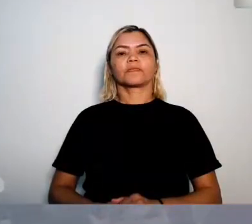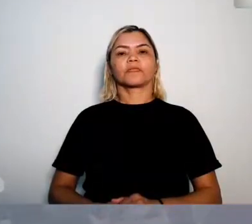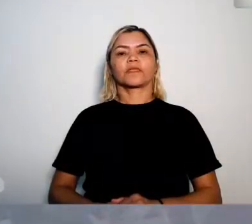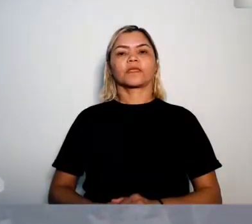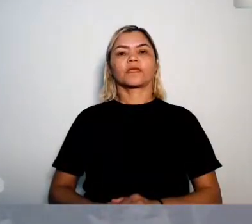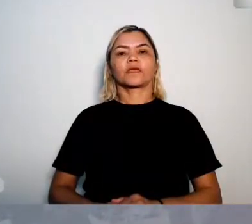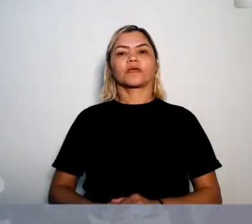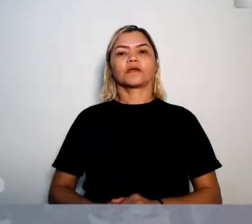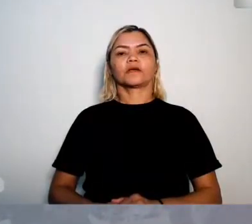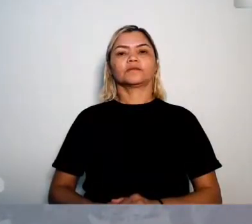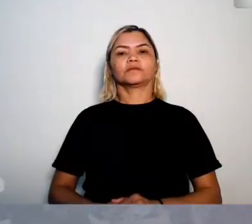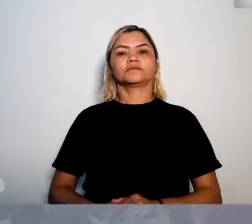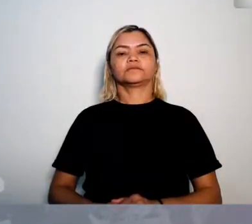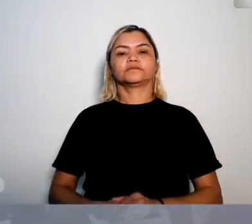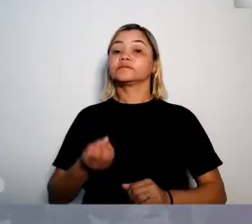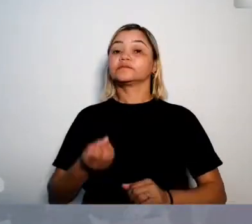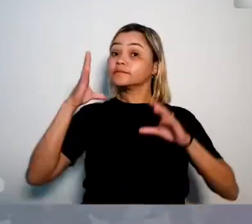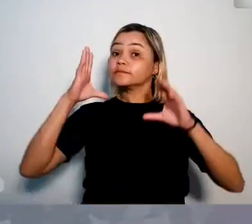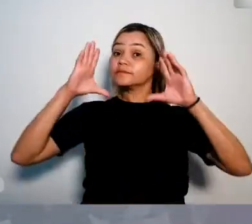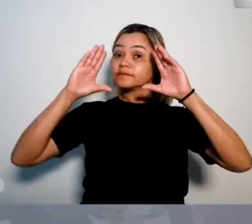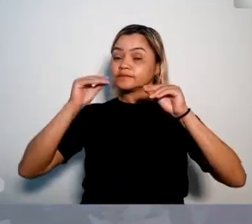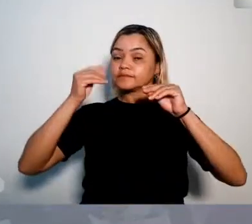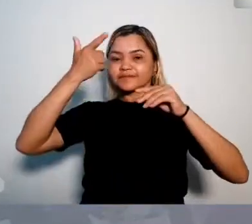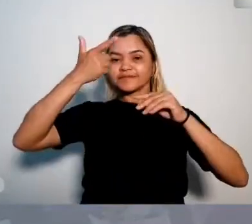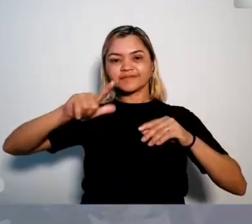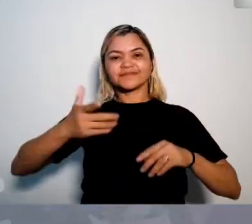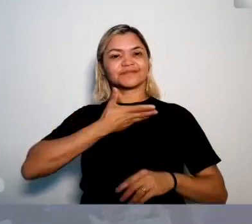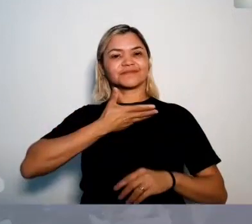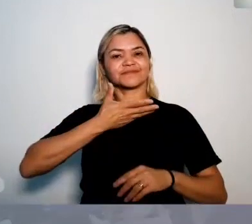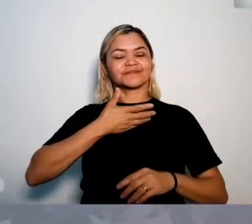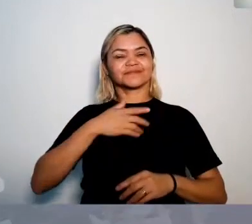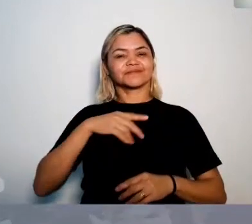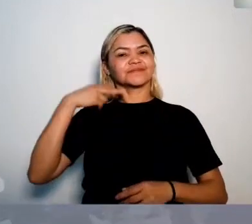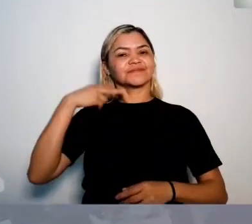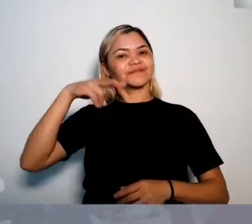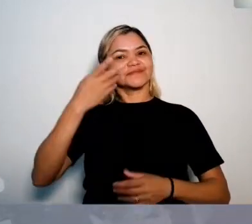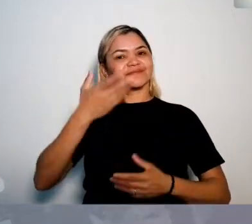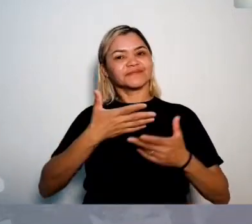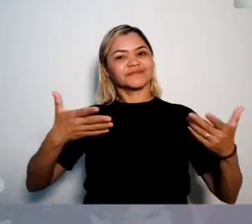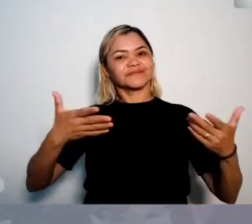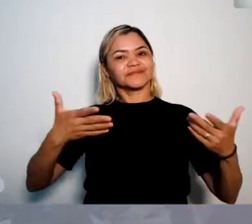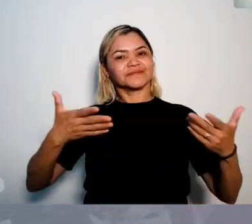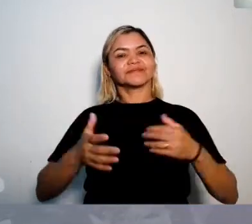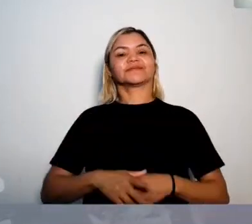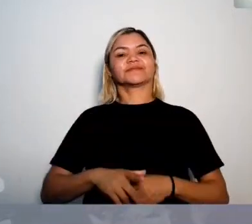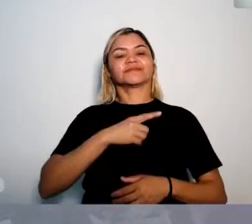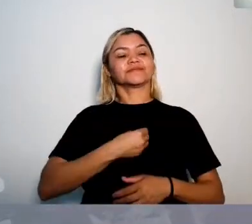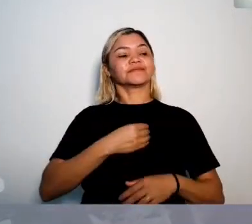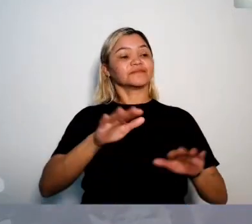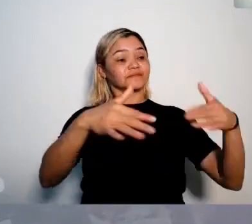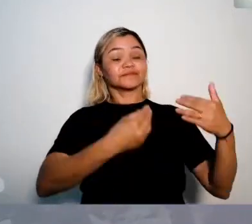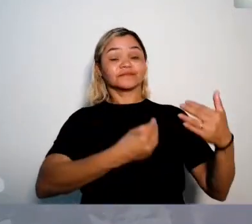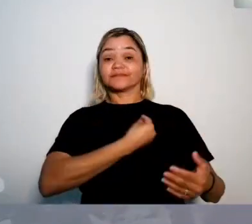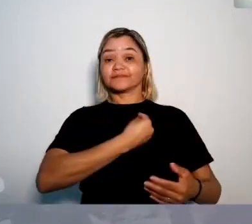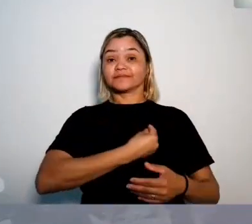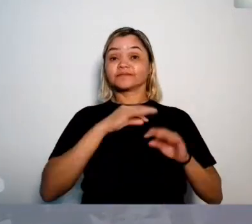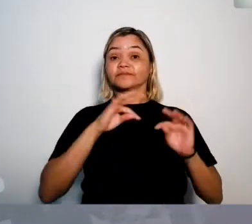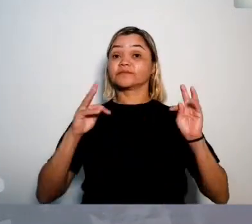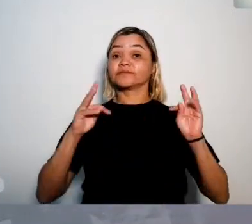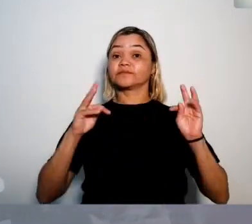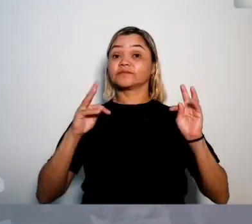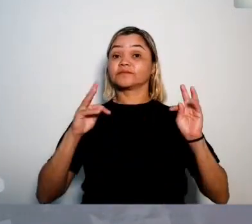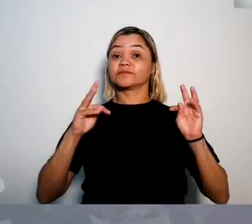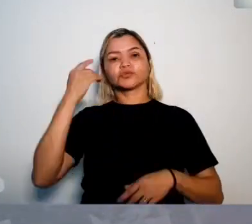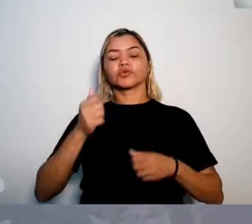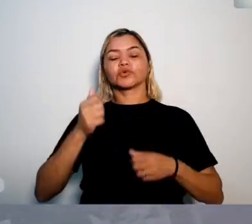Boa noite de novo aos colegas vereadores, ao público presente, a todas as pessoas que nos acompanham